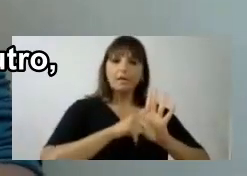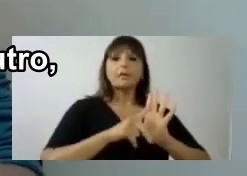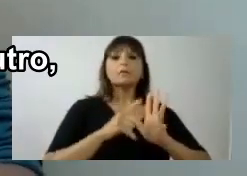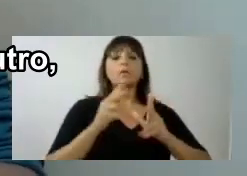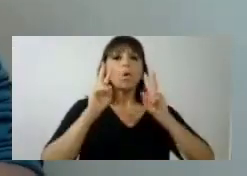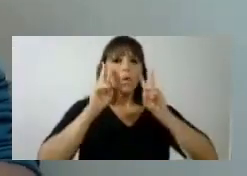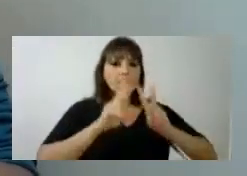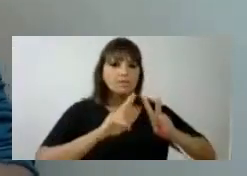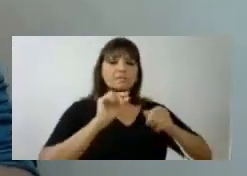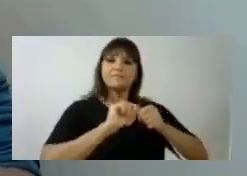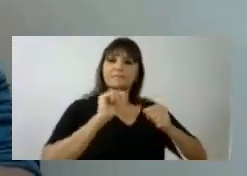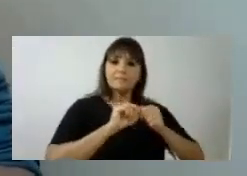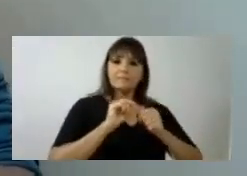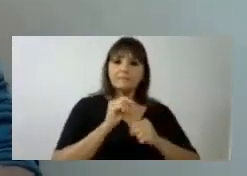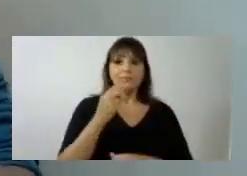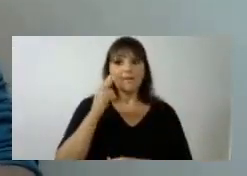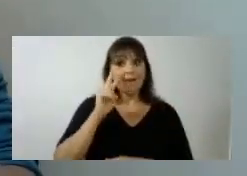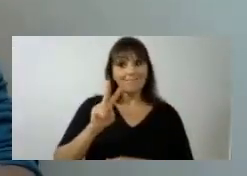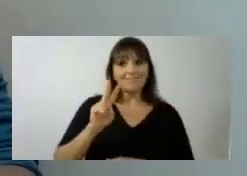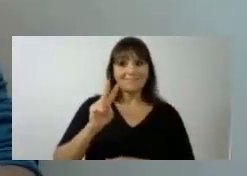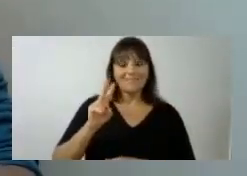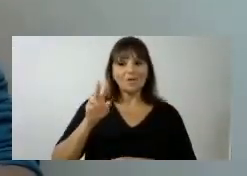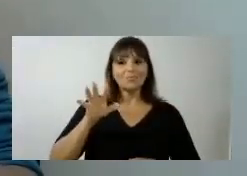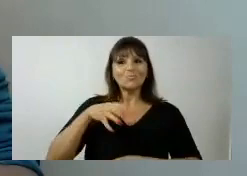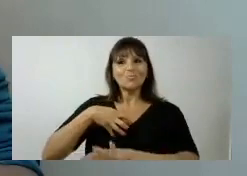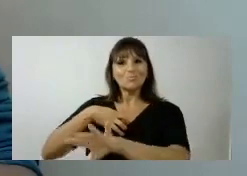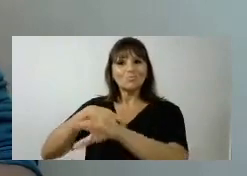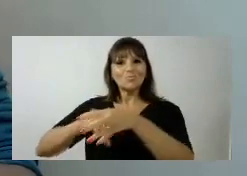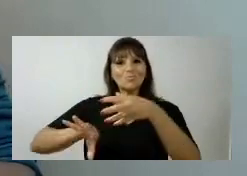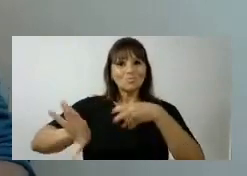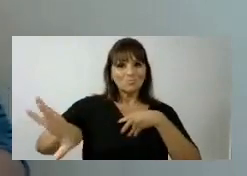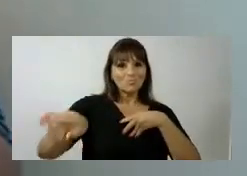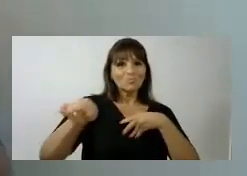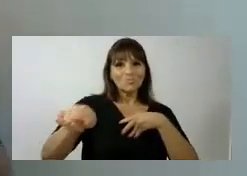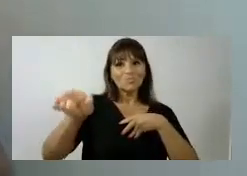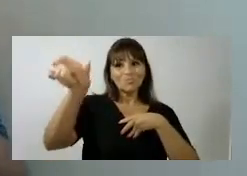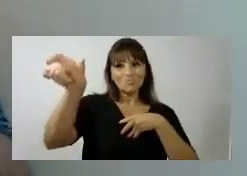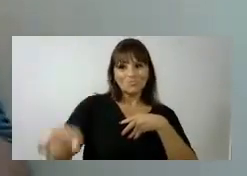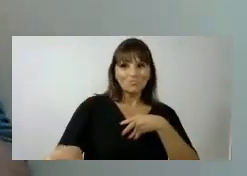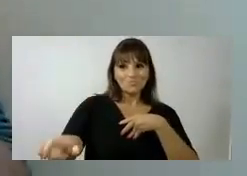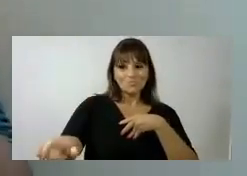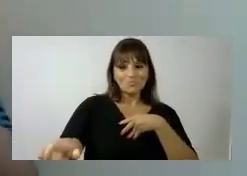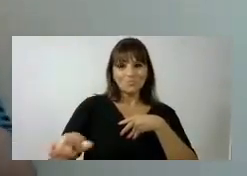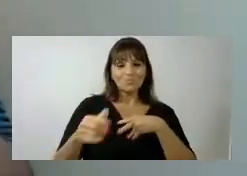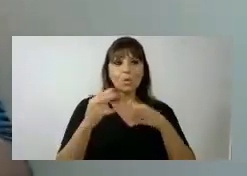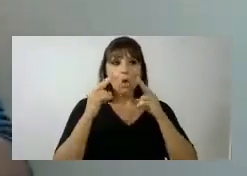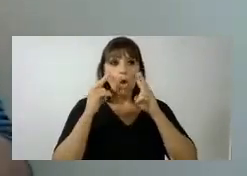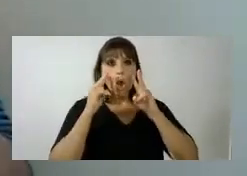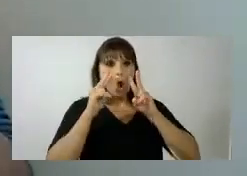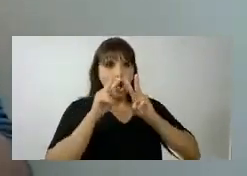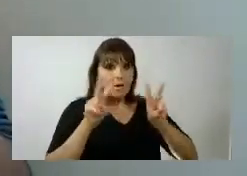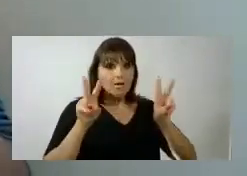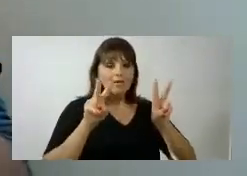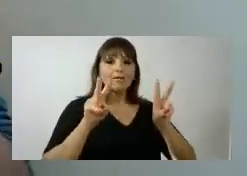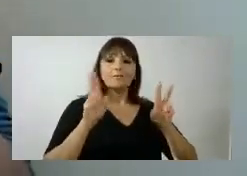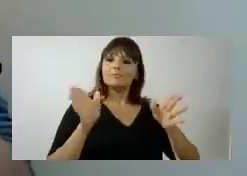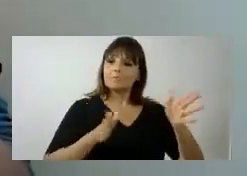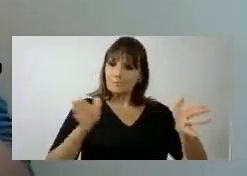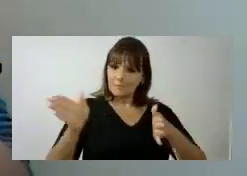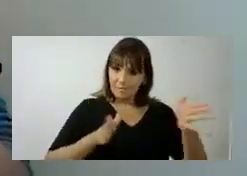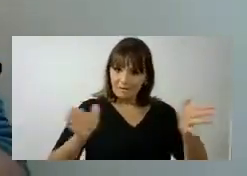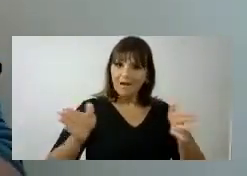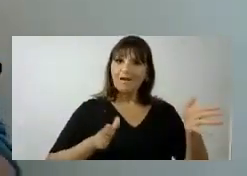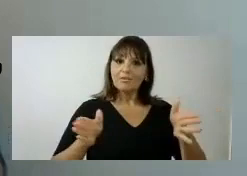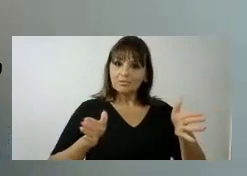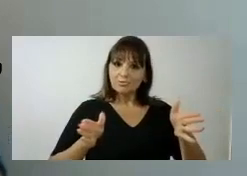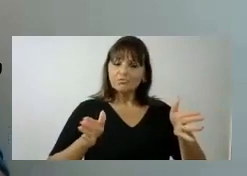do outro, como a Zuleika estava colocando agora há pouco. Olharmos a acessibilidade também é olharmos e vermos